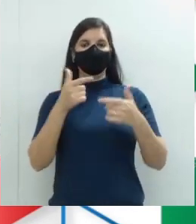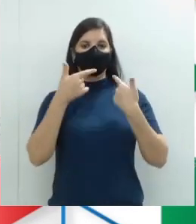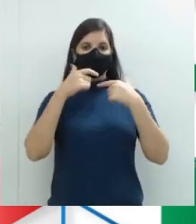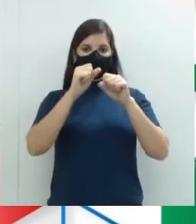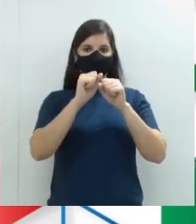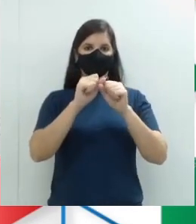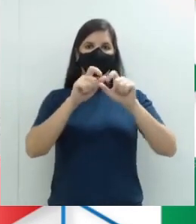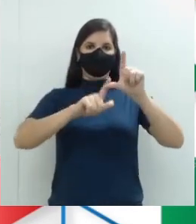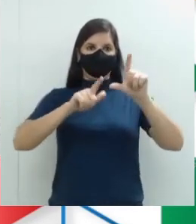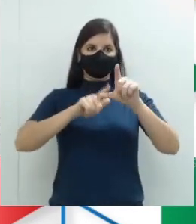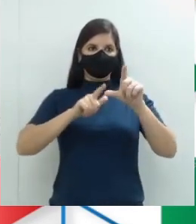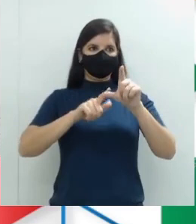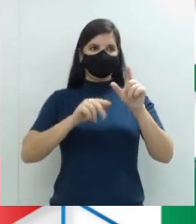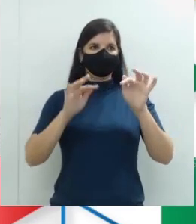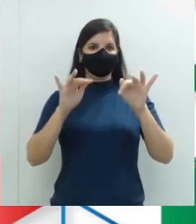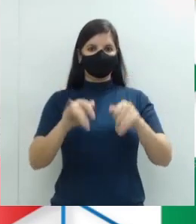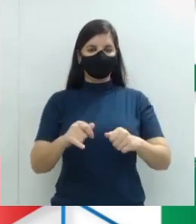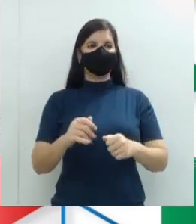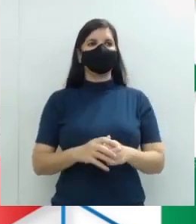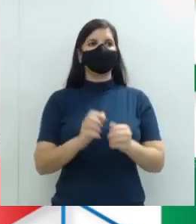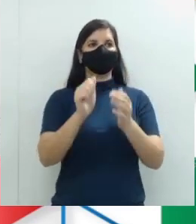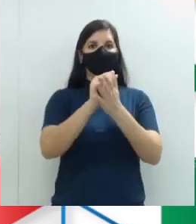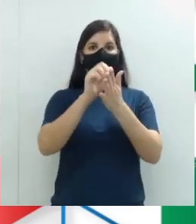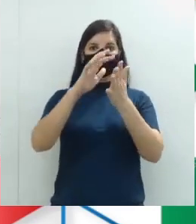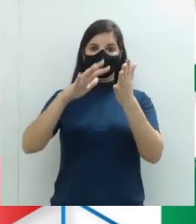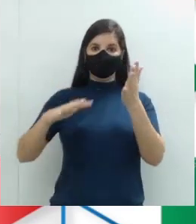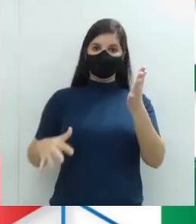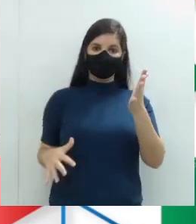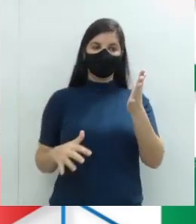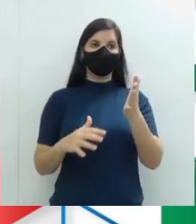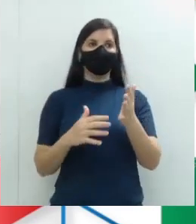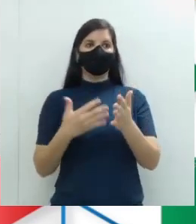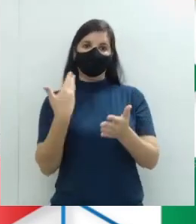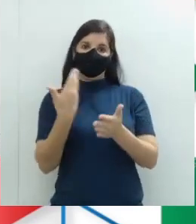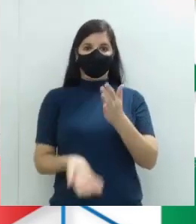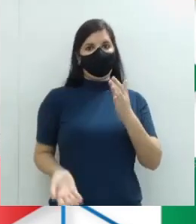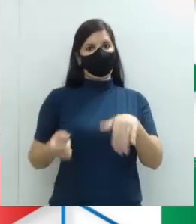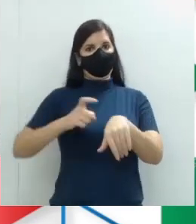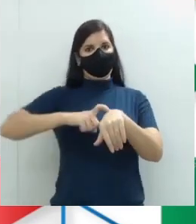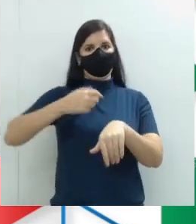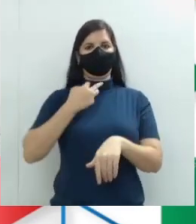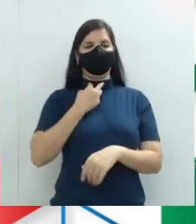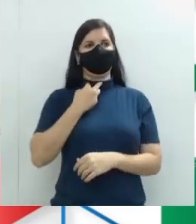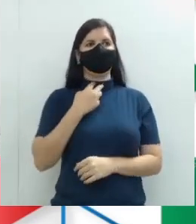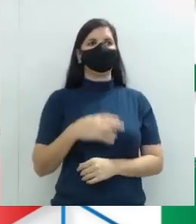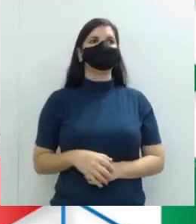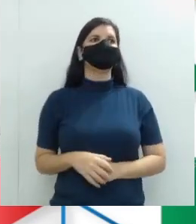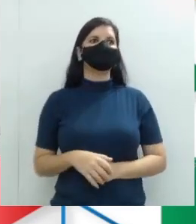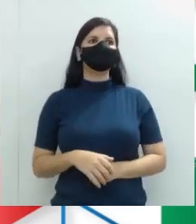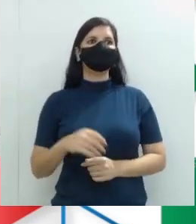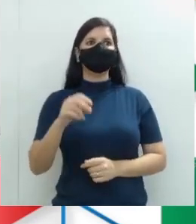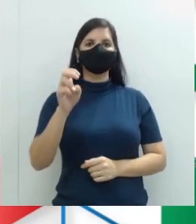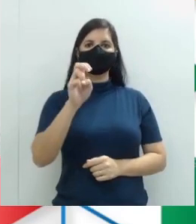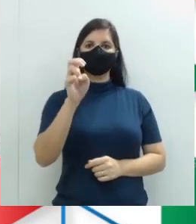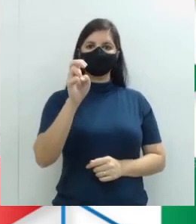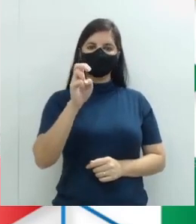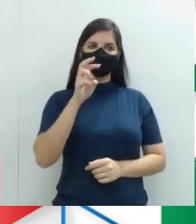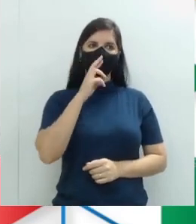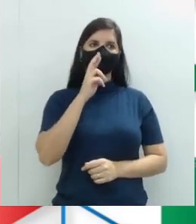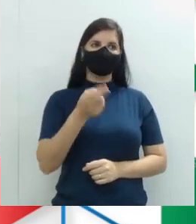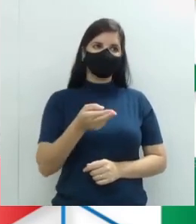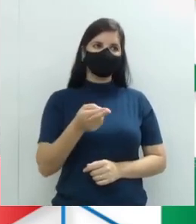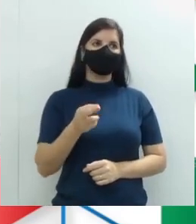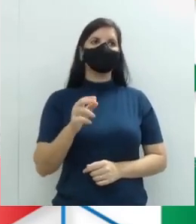algébrica, fechou? Então vem comigo, ó. Atividades agora que a gente não pode perder tempo, tá? Resolvemos a quinta questão agora. Observe como